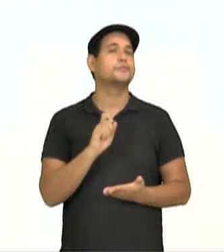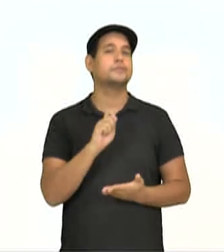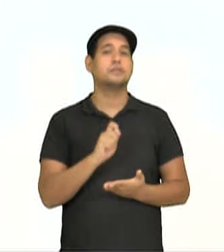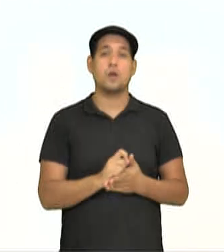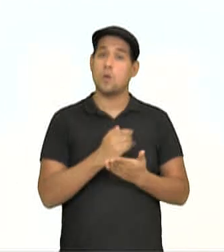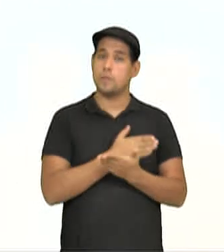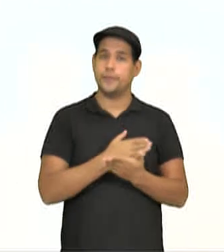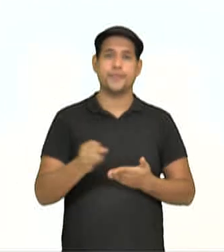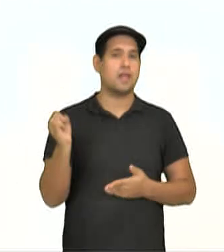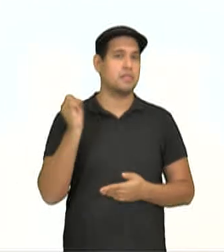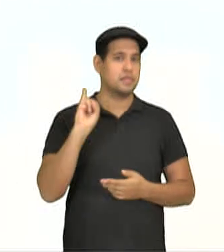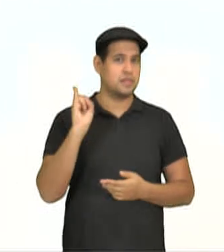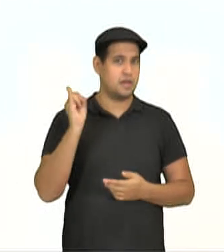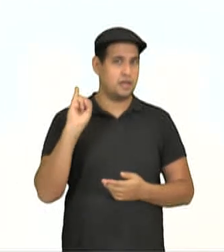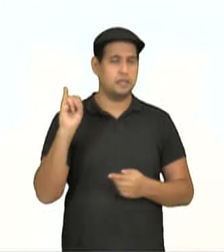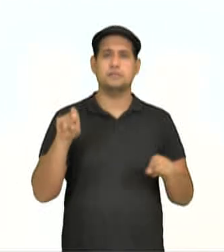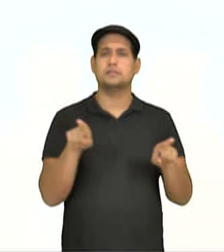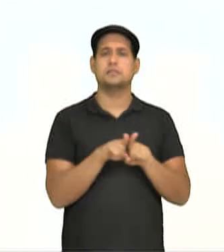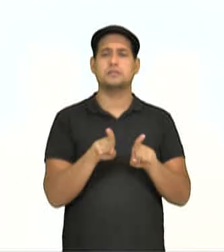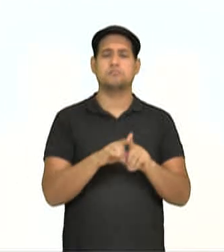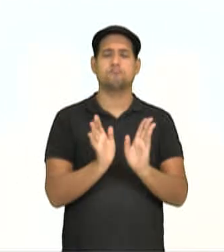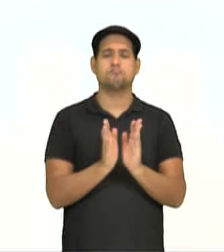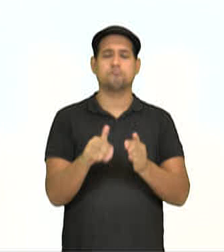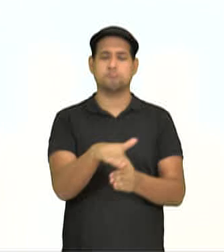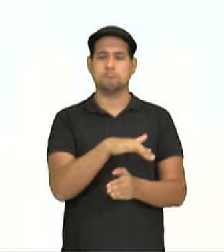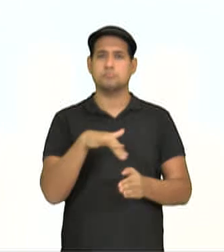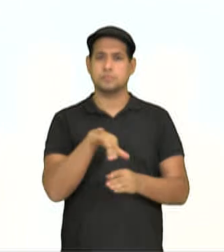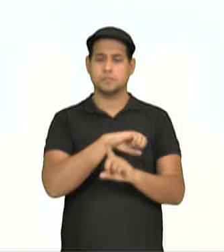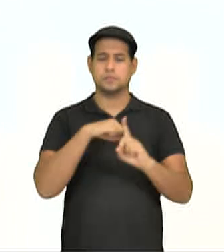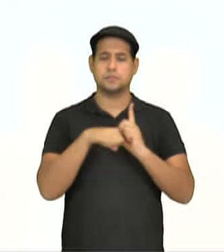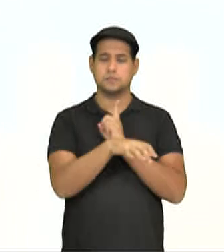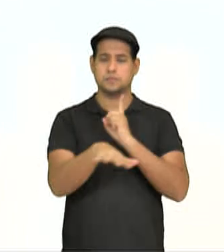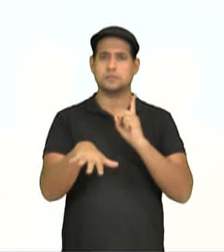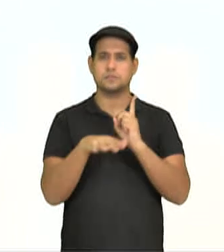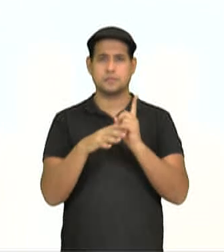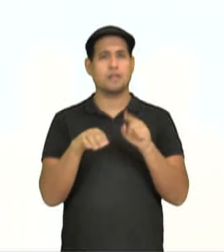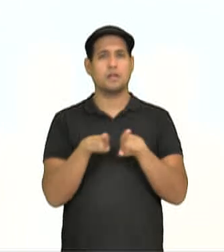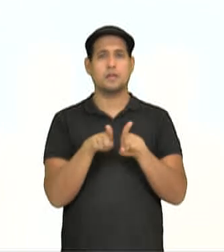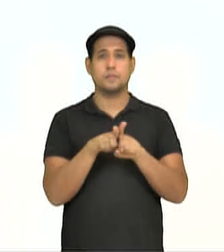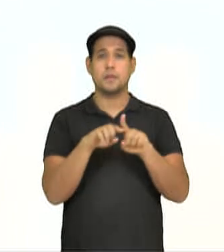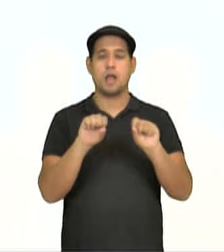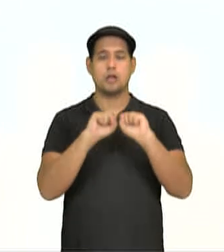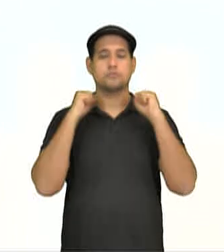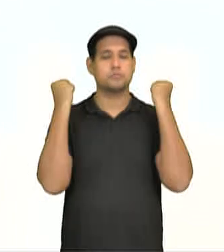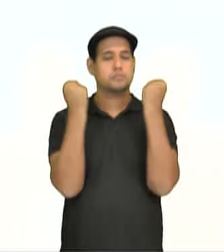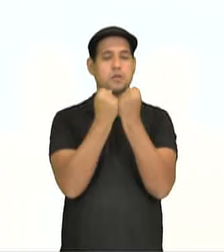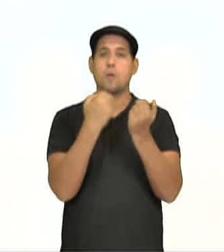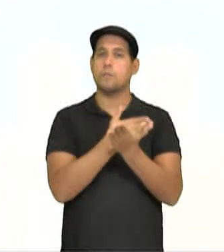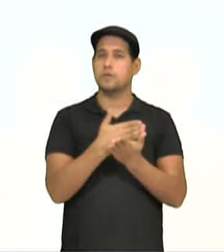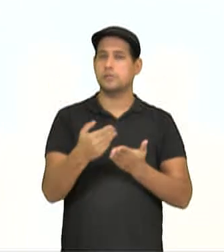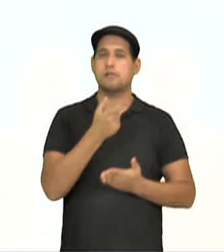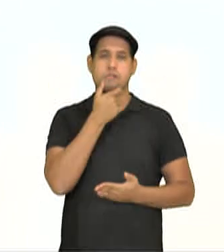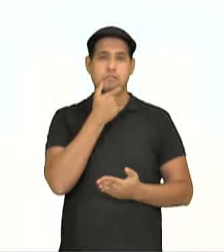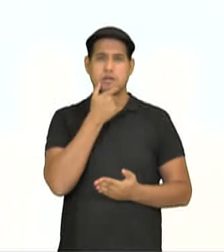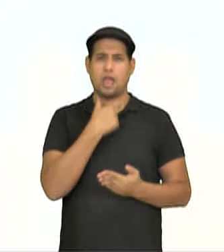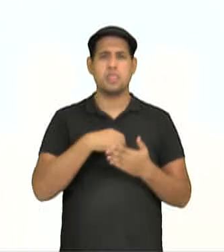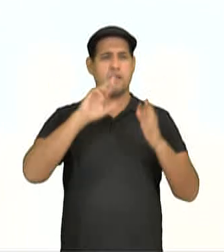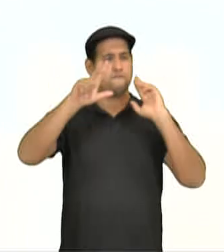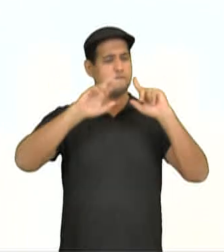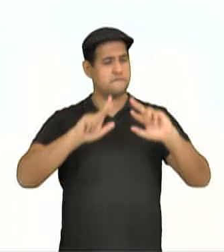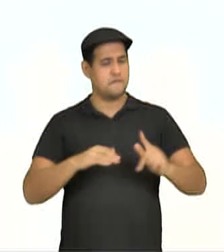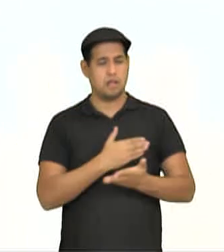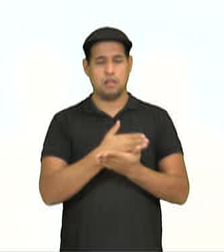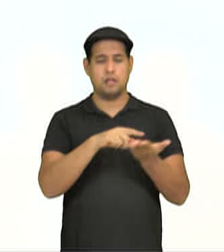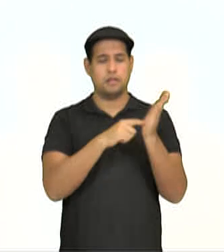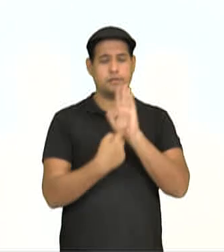Itália e competições regidas por associações começaram a aparecer no século XIX na Inglaterra. Então, tem vários indícios